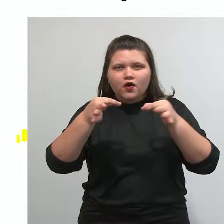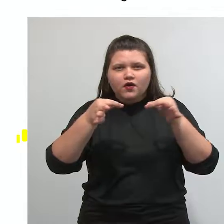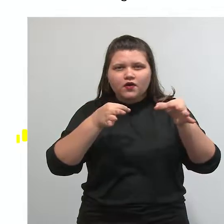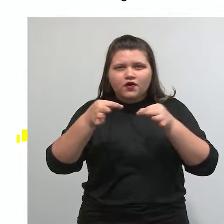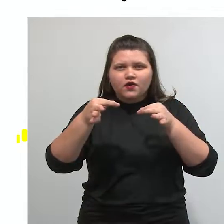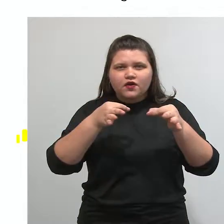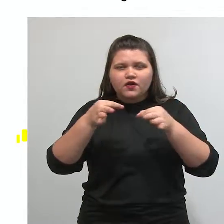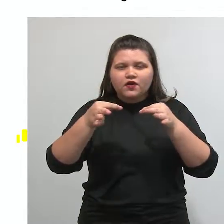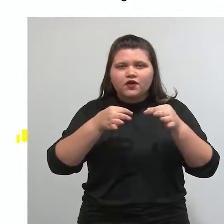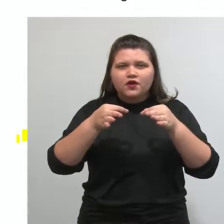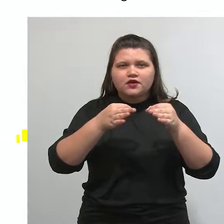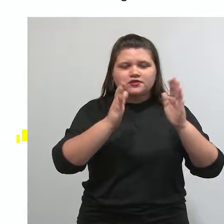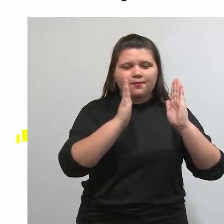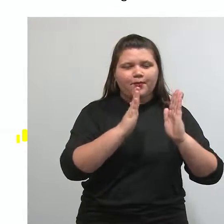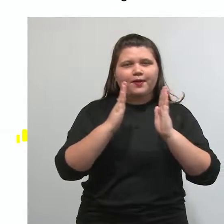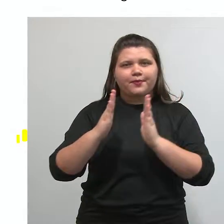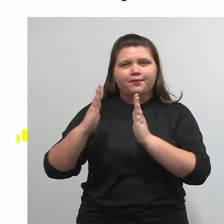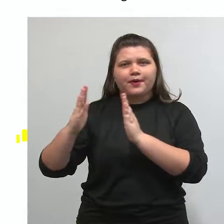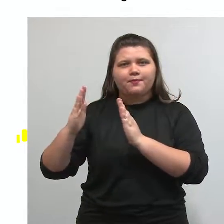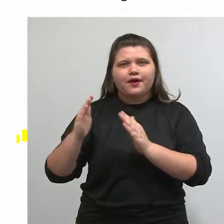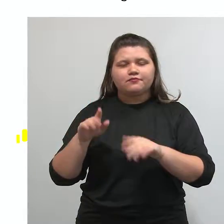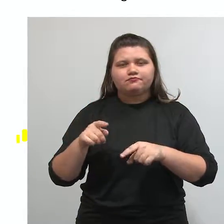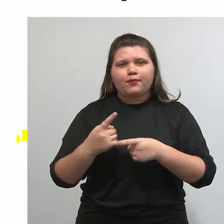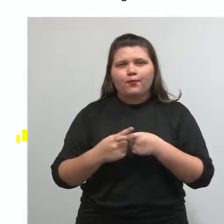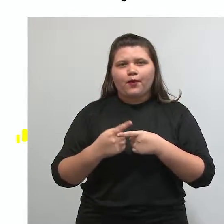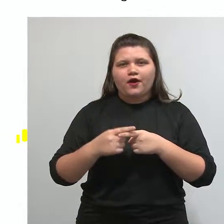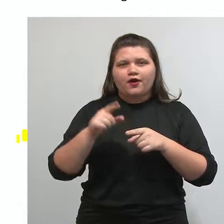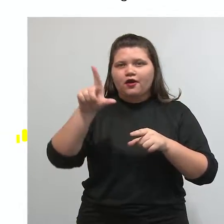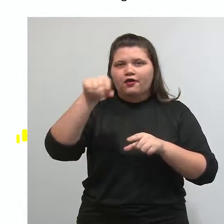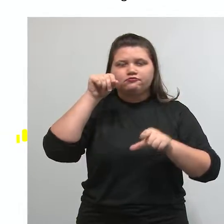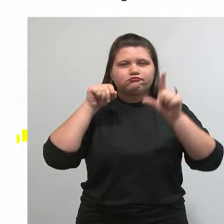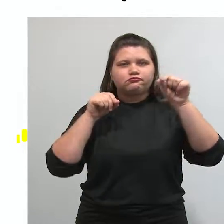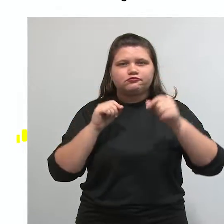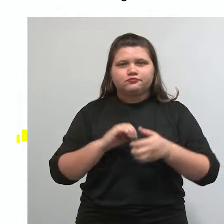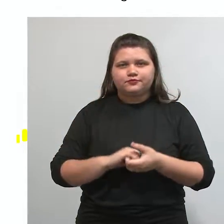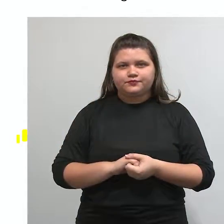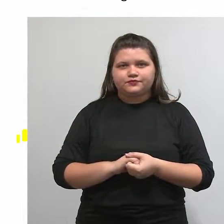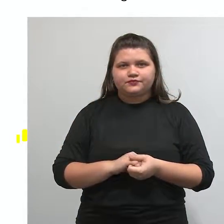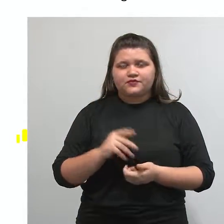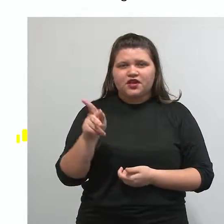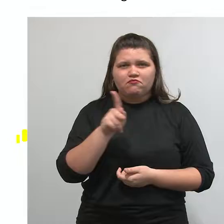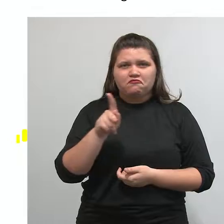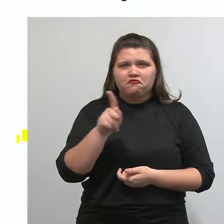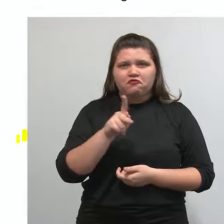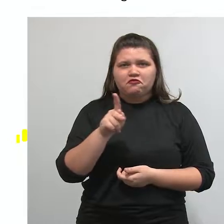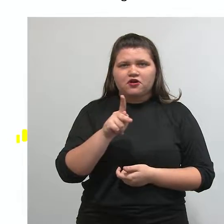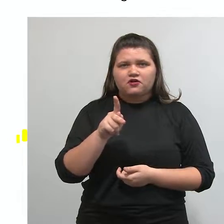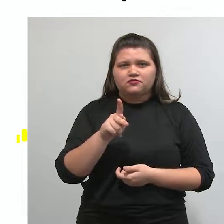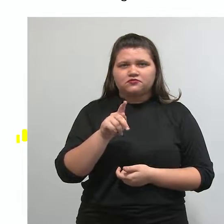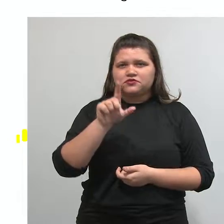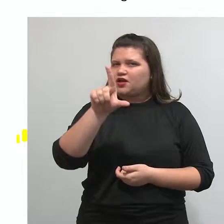definido quem são os responsáveis pelo local que você escolheu. Professor, eu não escolhi